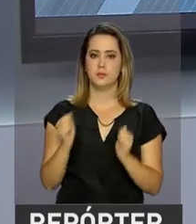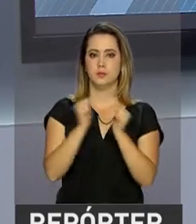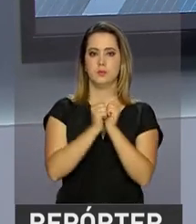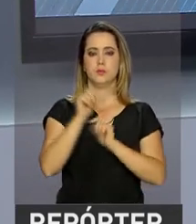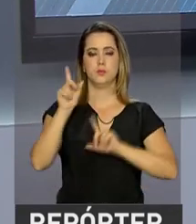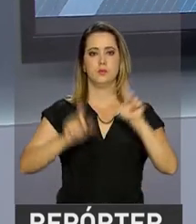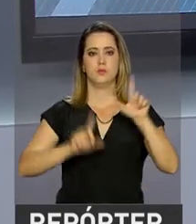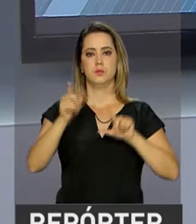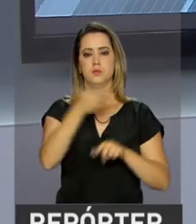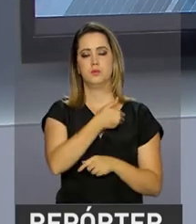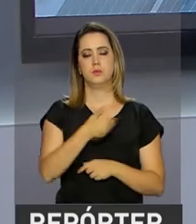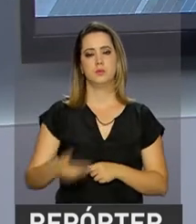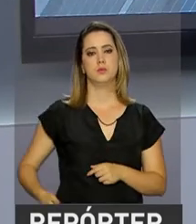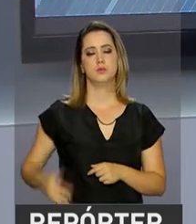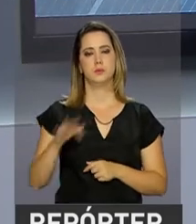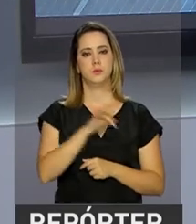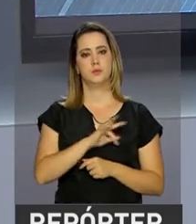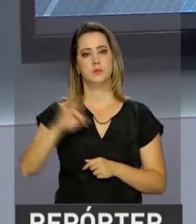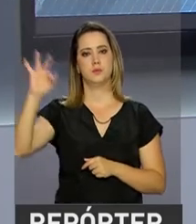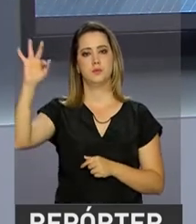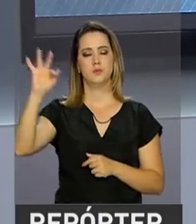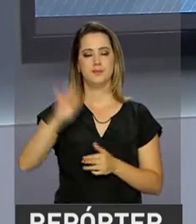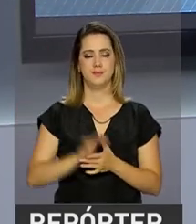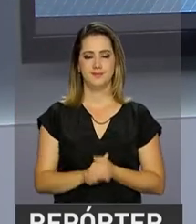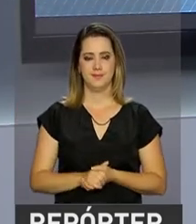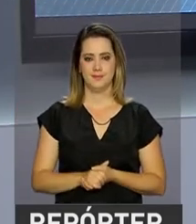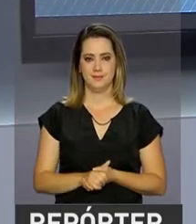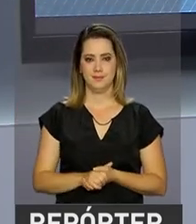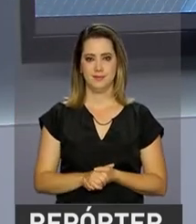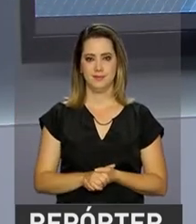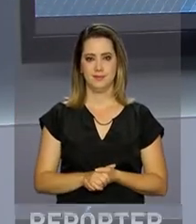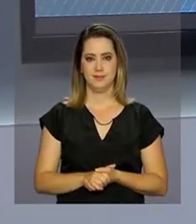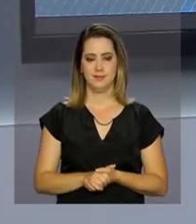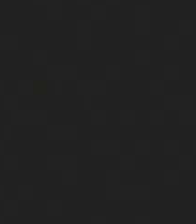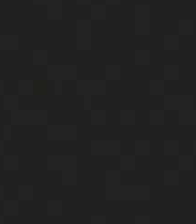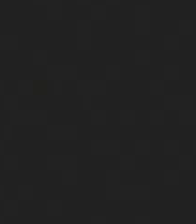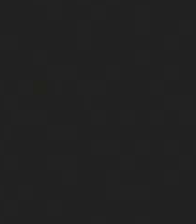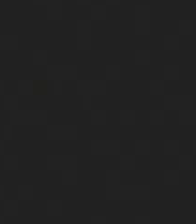você e continue com a gente na nbr a tv do governo federal